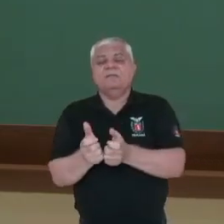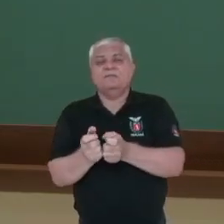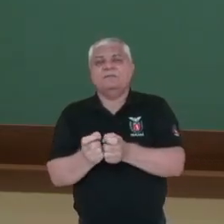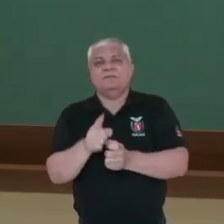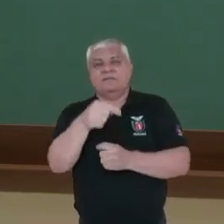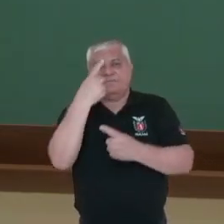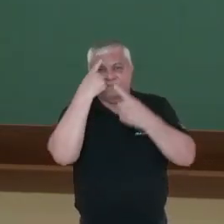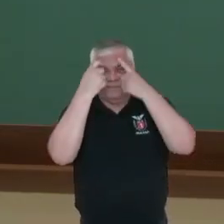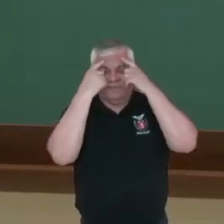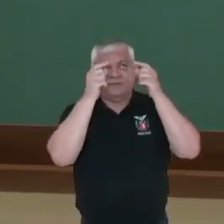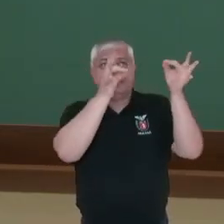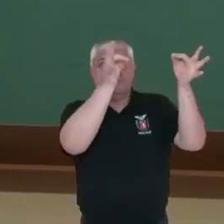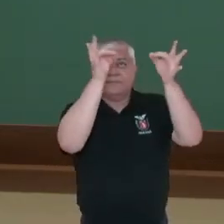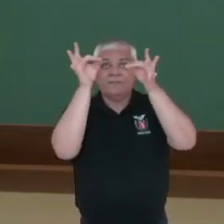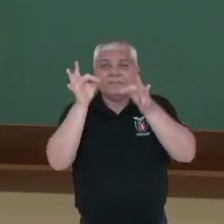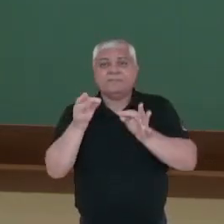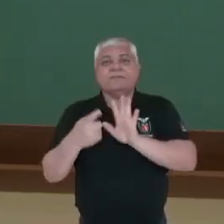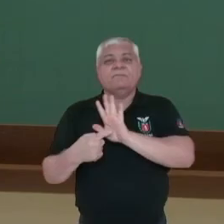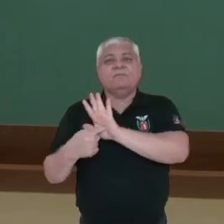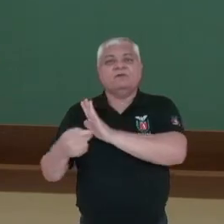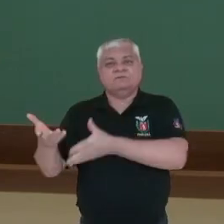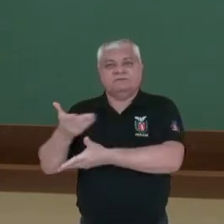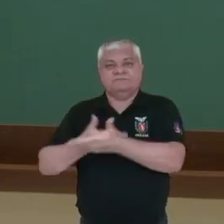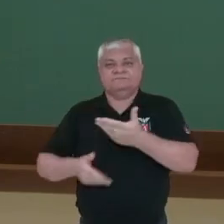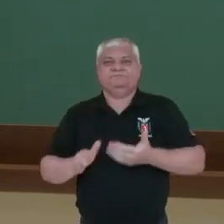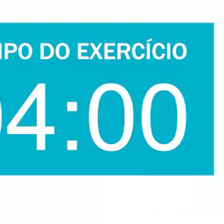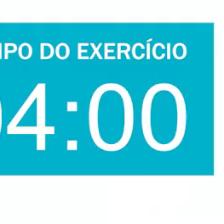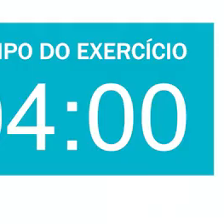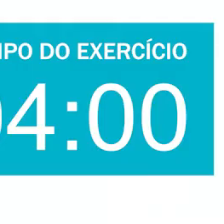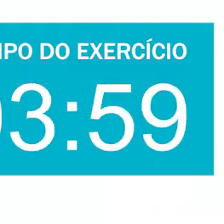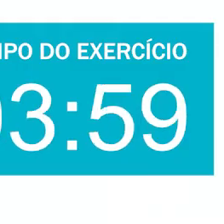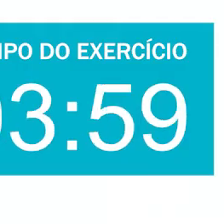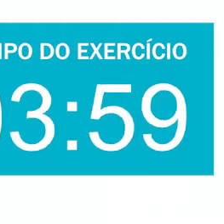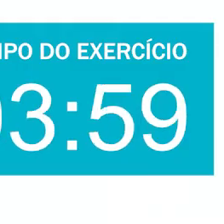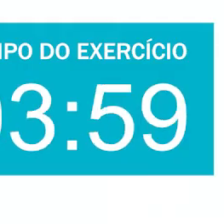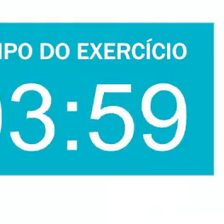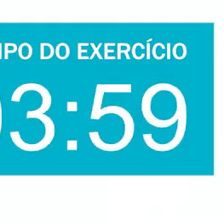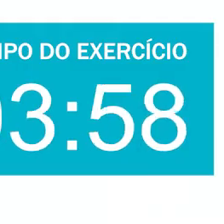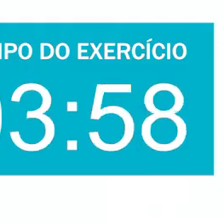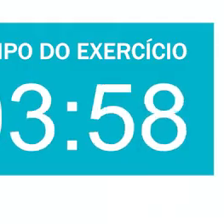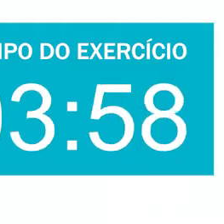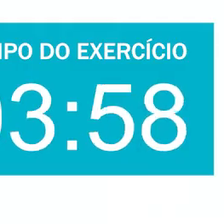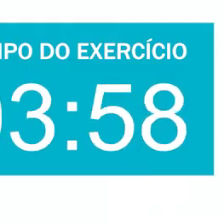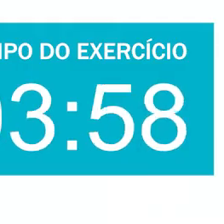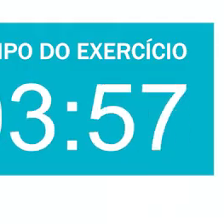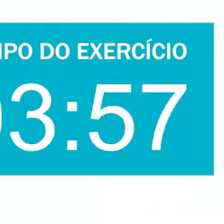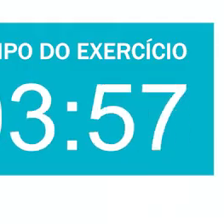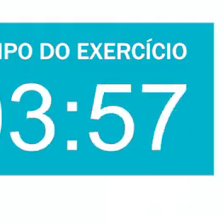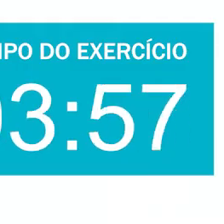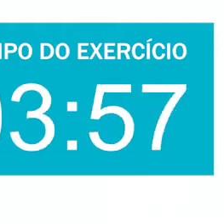compartilhe com seus colegas vamos lá E aí